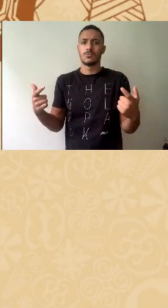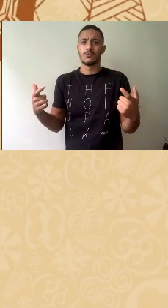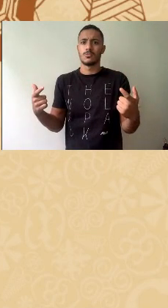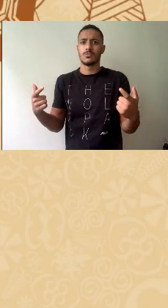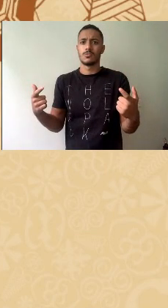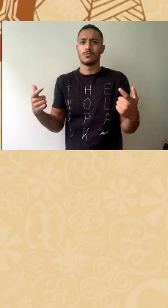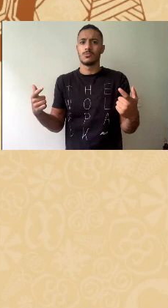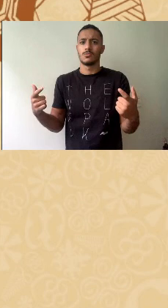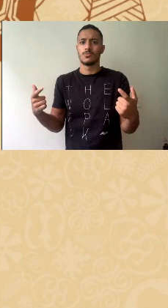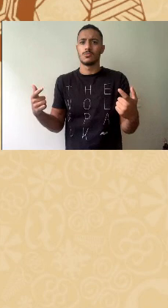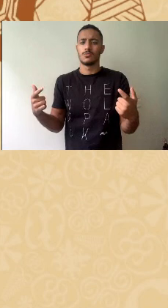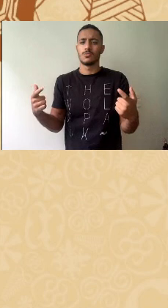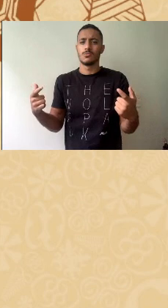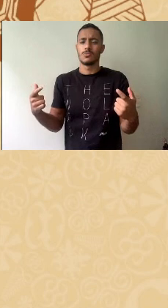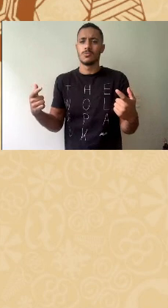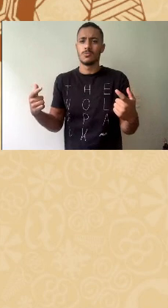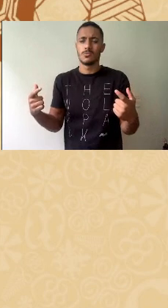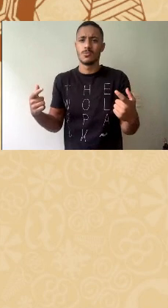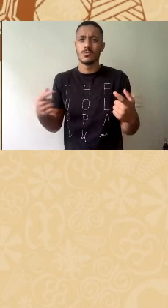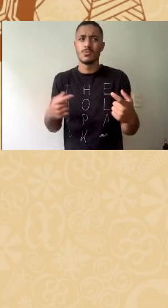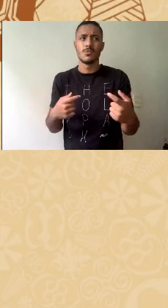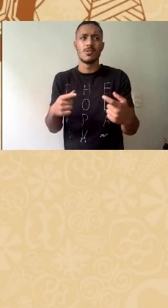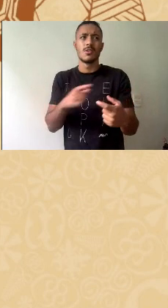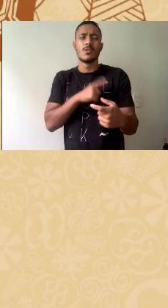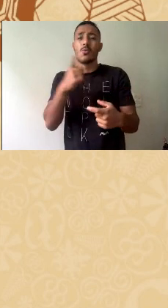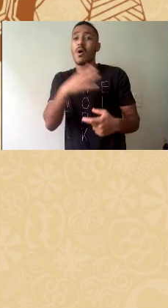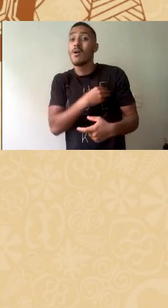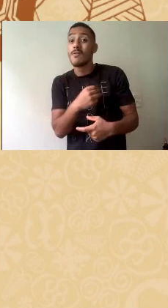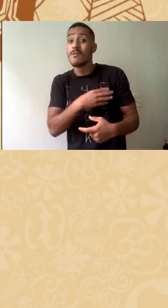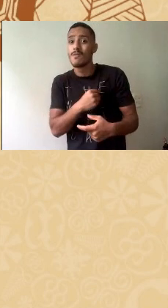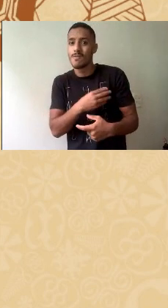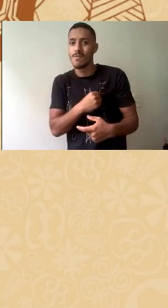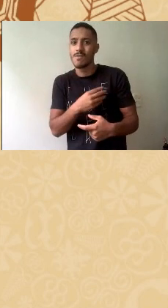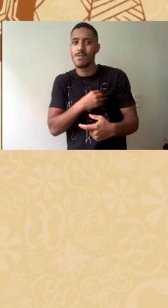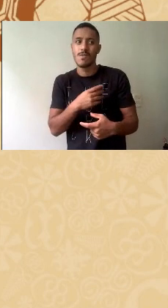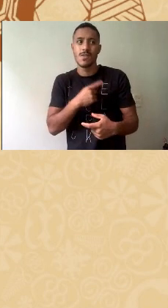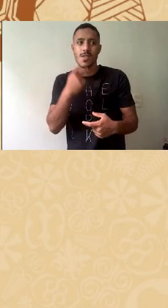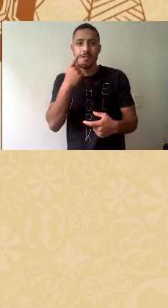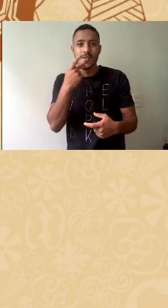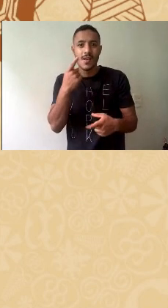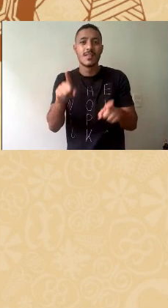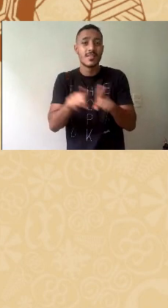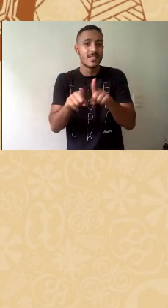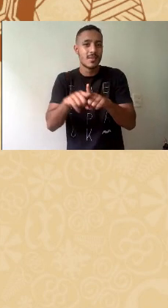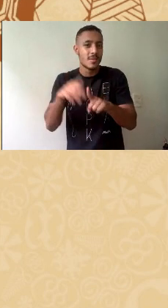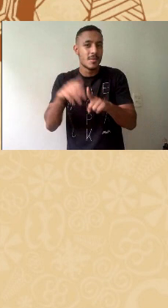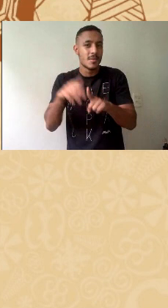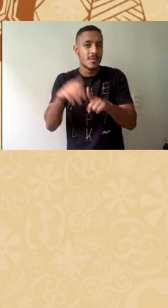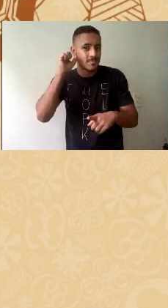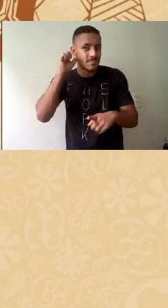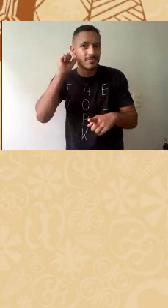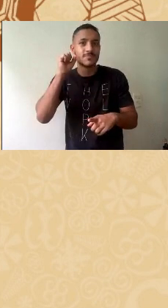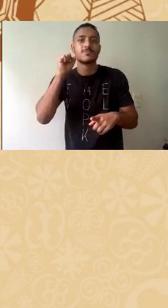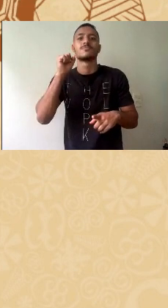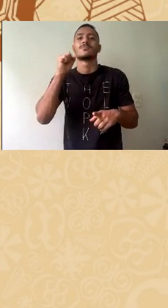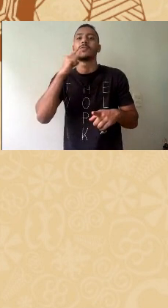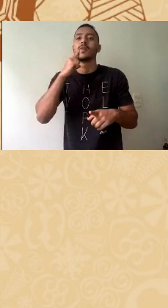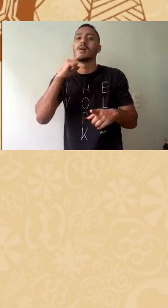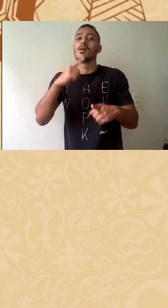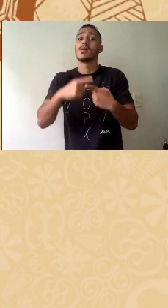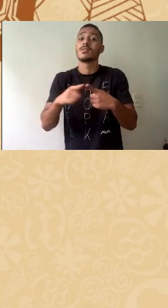Eu tenho a Dandara aqui do meu lado, então ela vai precisar falar de vez em quando. Né? Então,